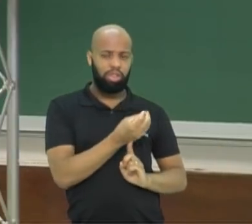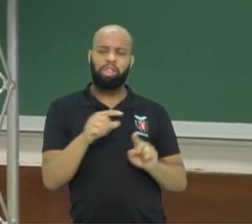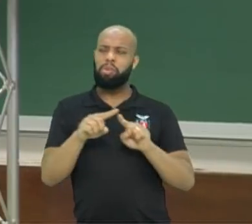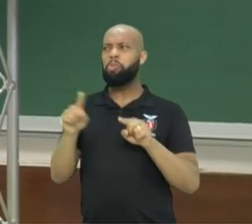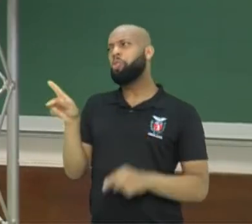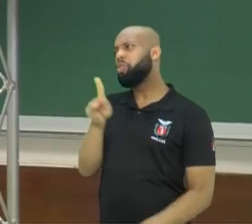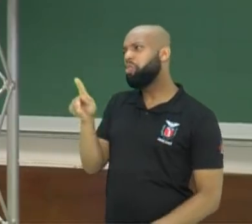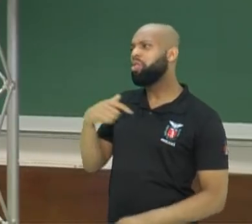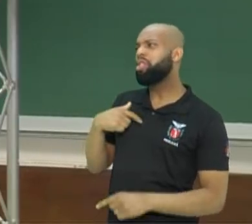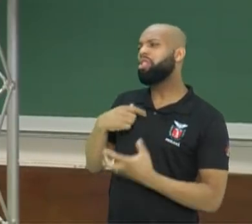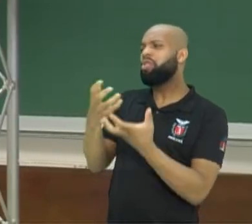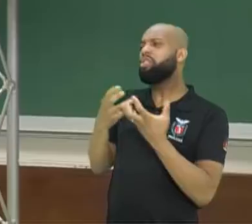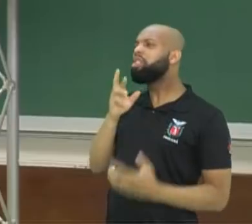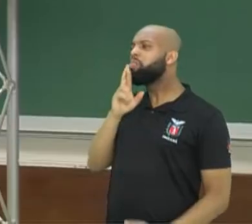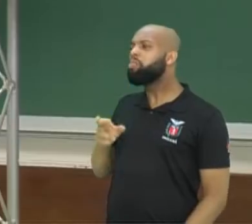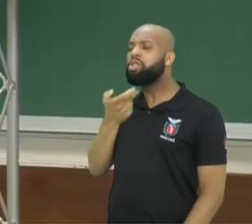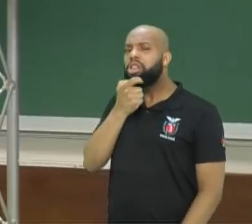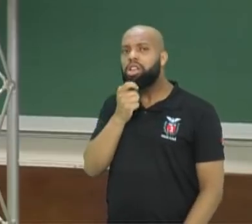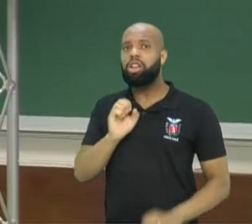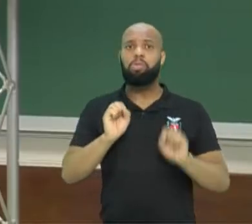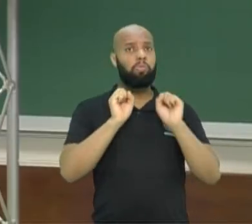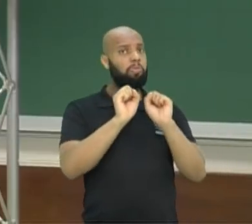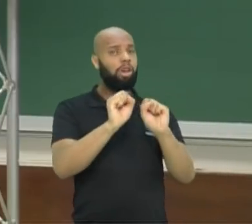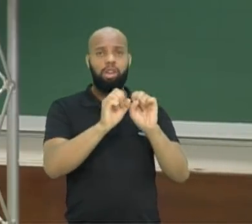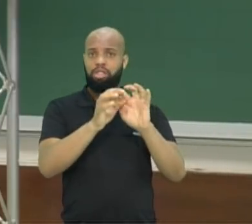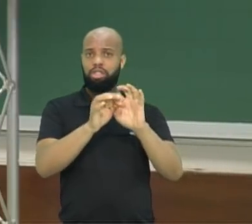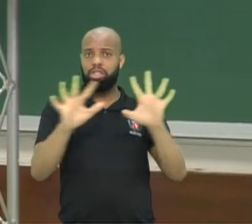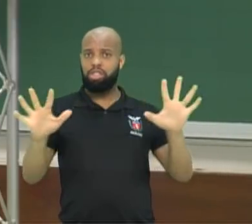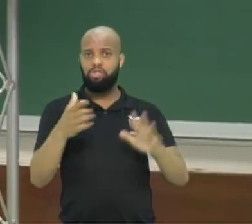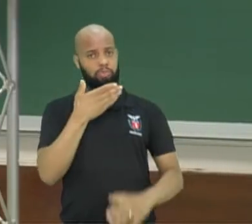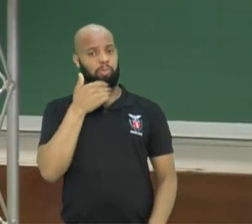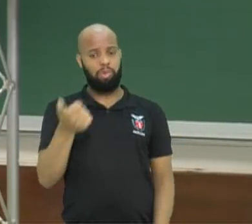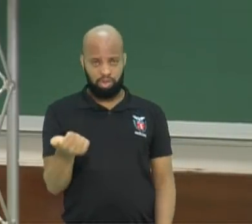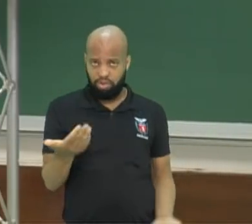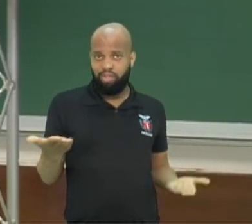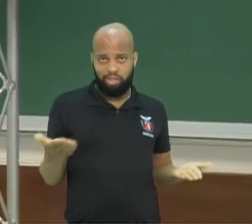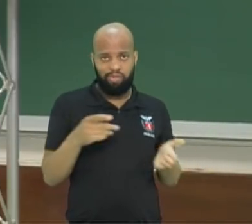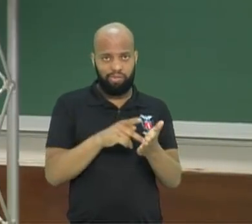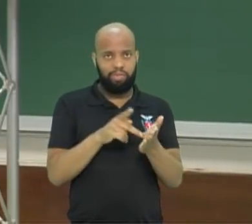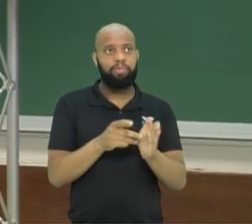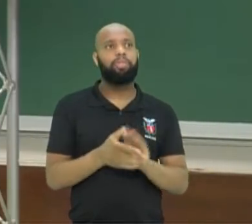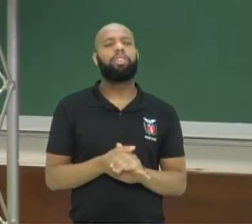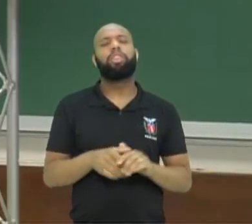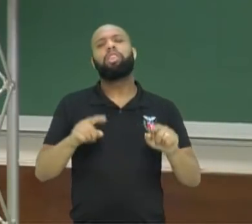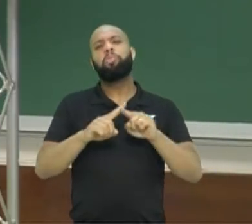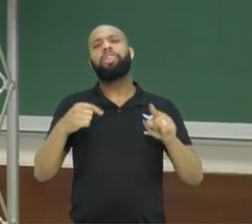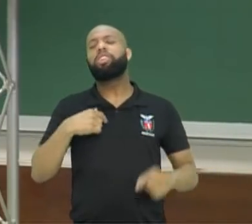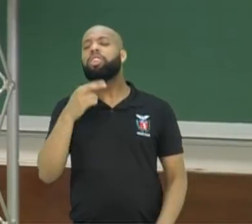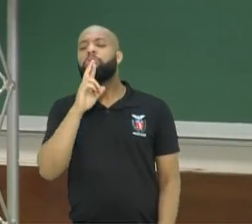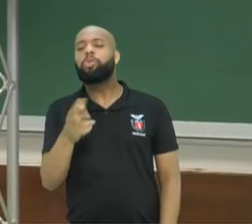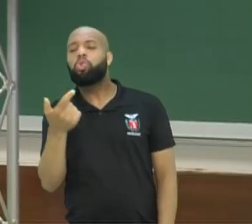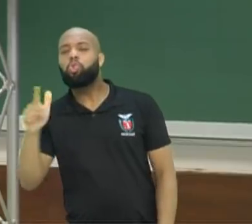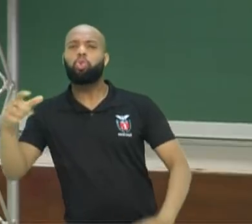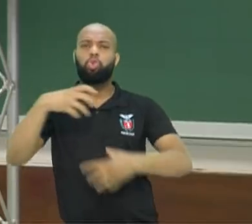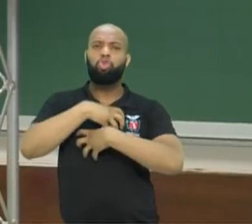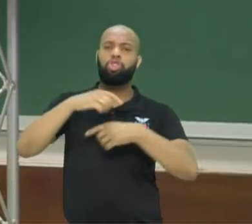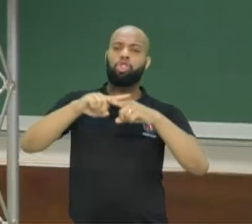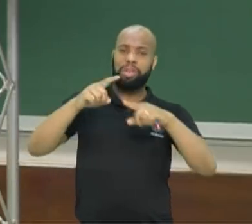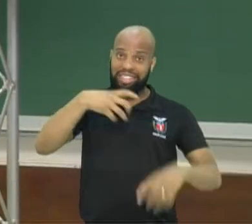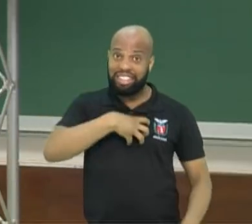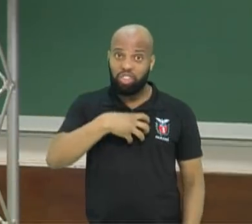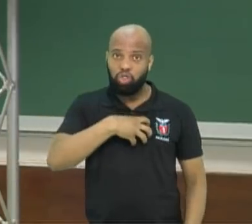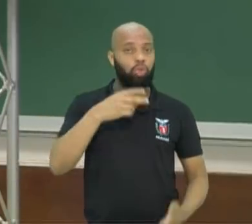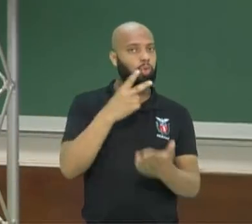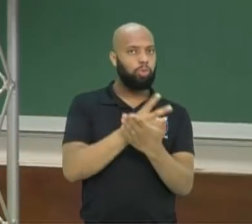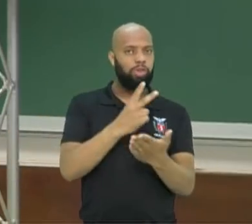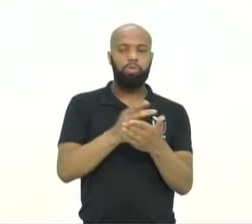eu prefiro responder em inglês. Sem problema nenhum, muito melhor, much better. Ah, eu respondi de uma outra maneira, mas o sentido é o mesmo,